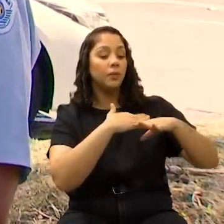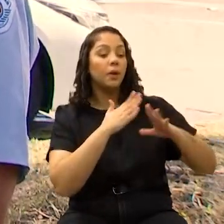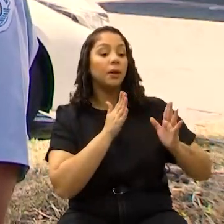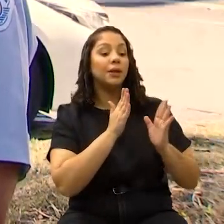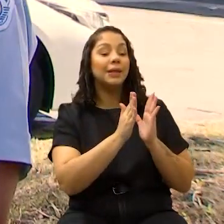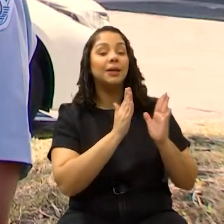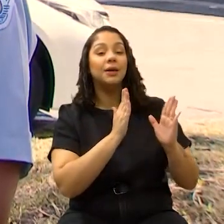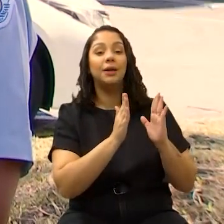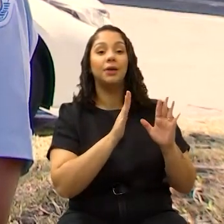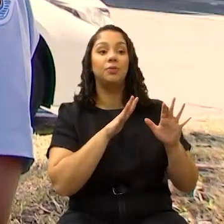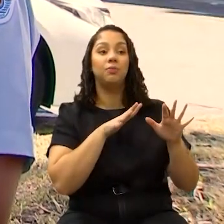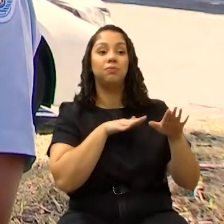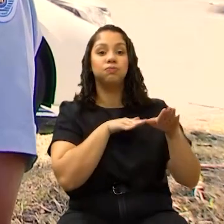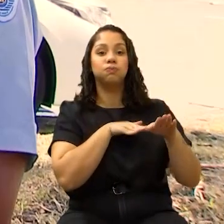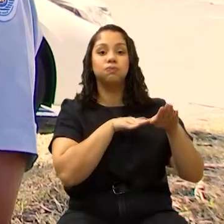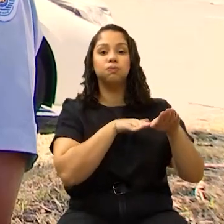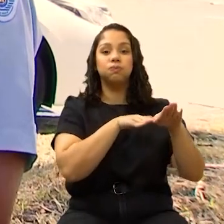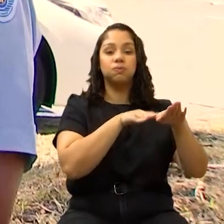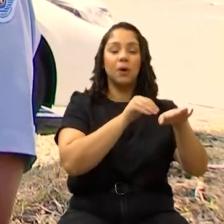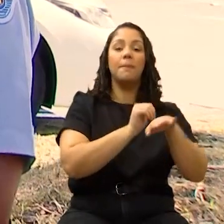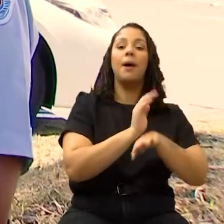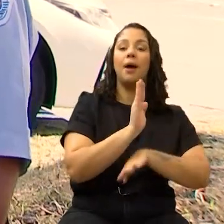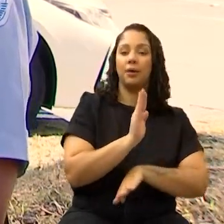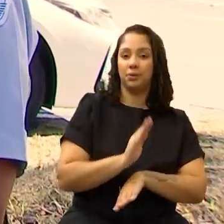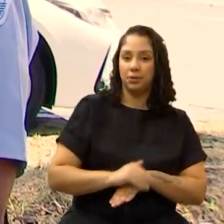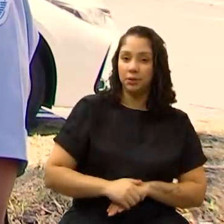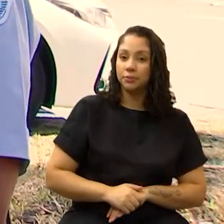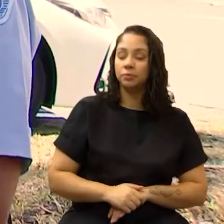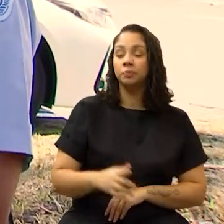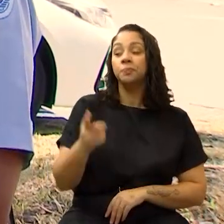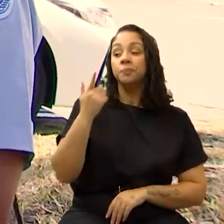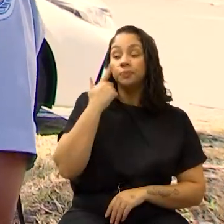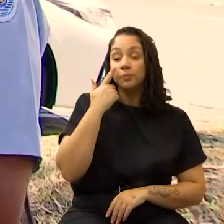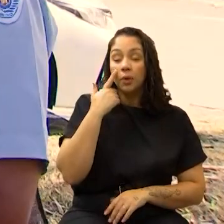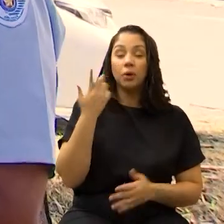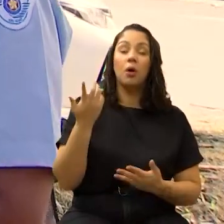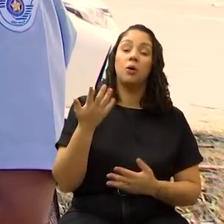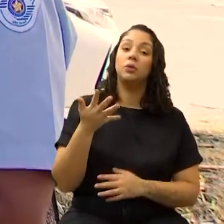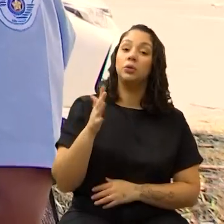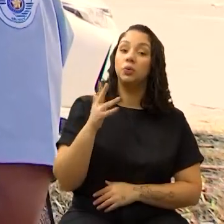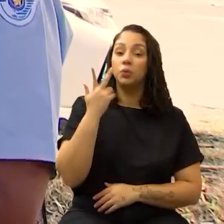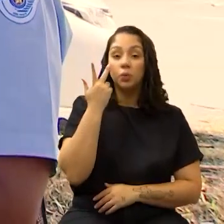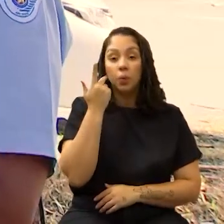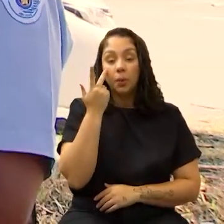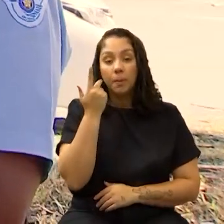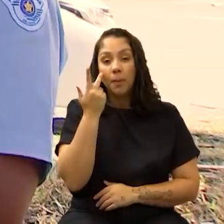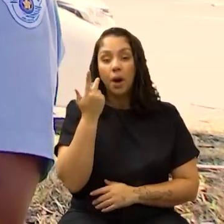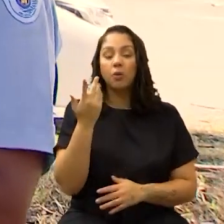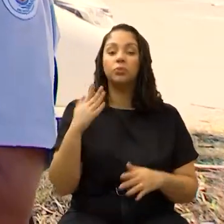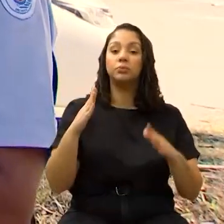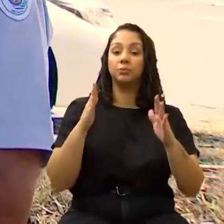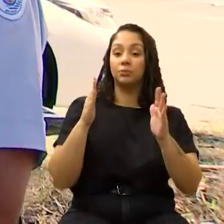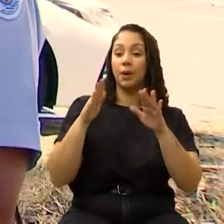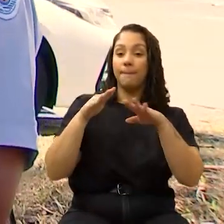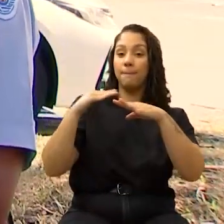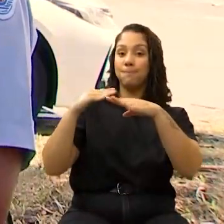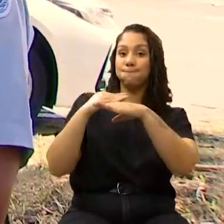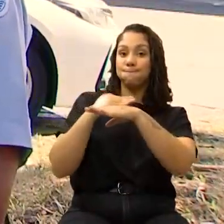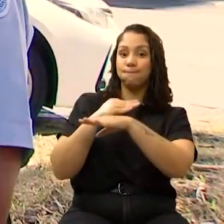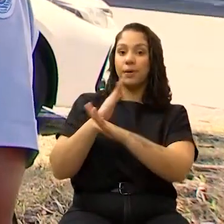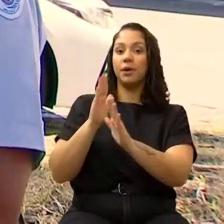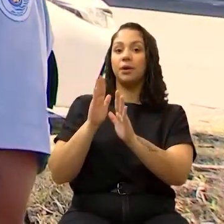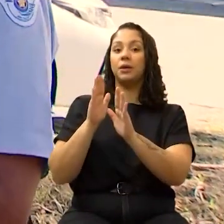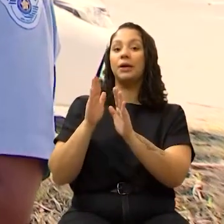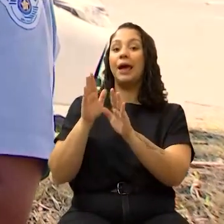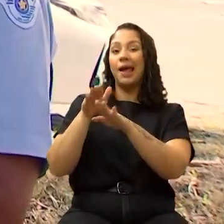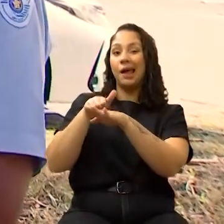não é? Congestionamento e tudo mais? Olha, geralmente os trechos que a gente mais críticos,